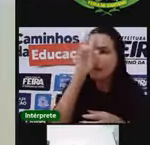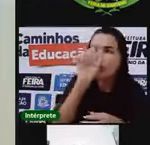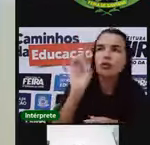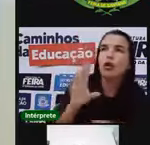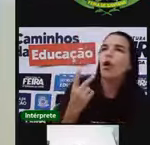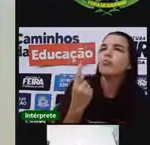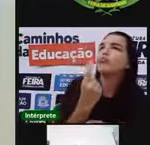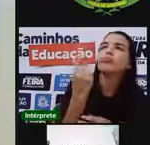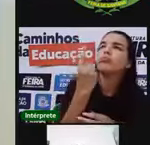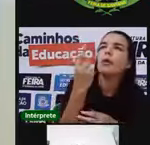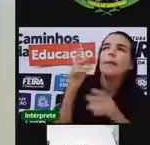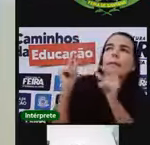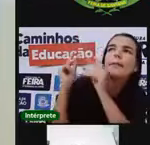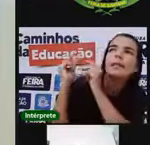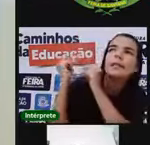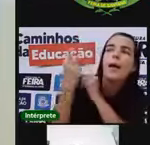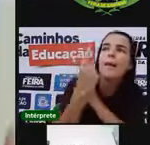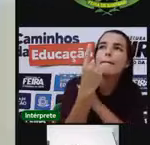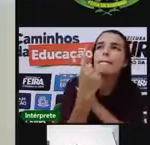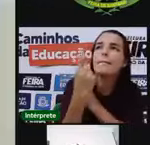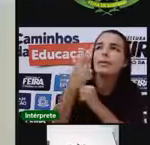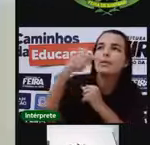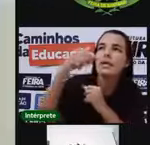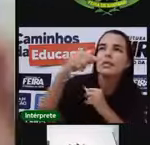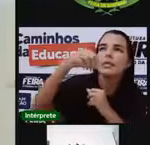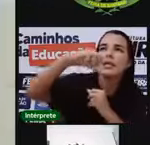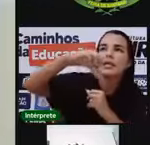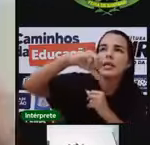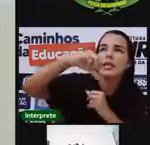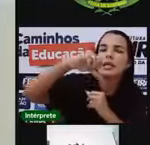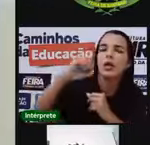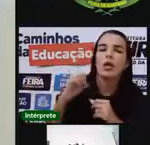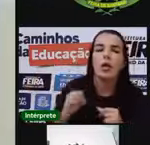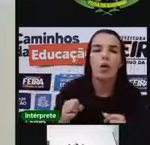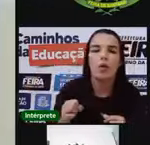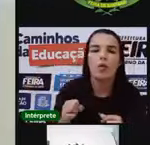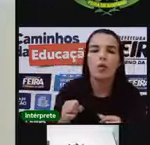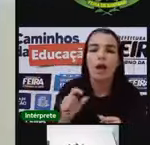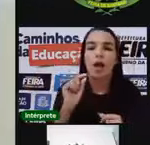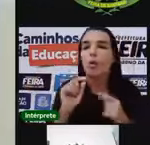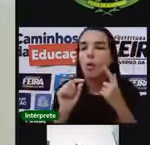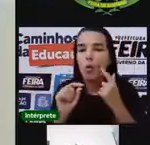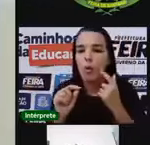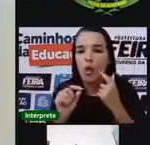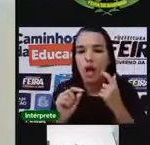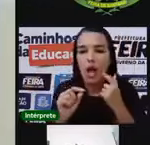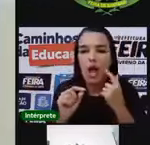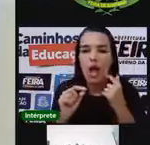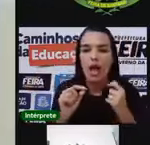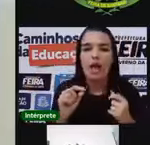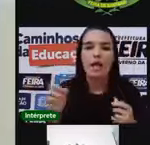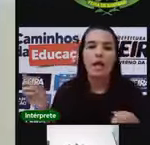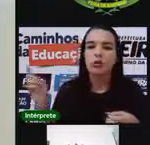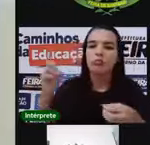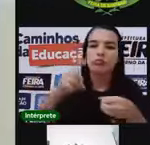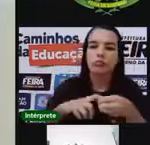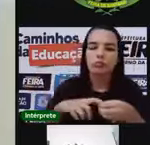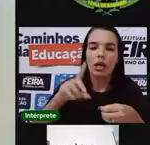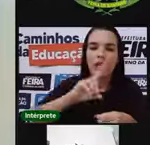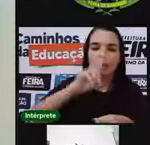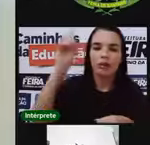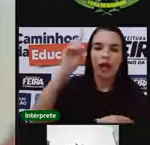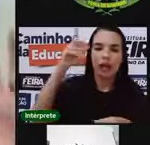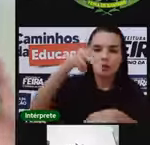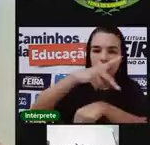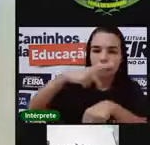um episódio ocorrido em 1789, a Revolução Francesa, que é um marco ocidental, e que trouxe a busca da